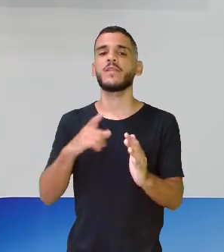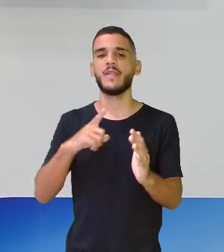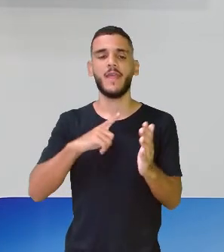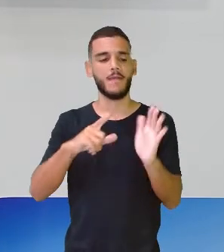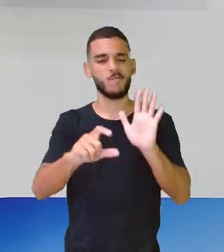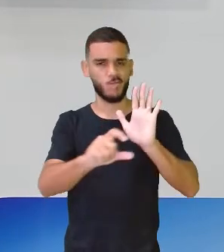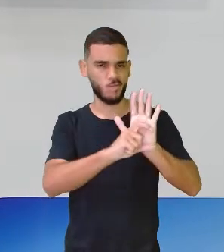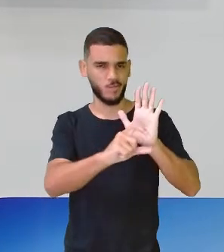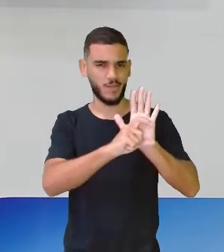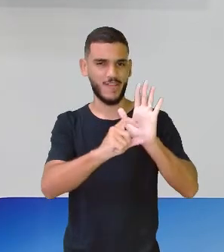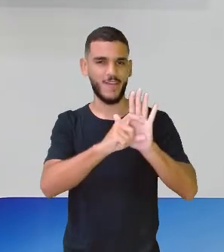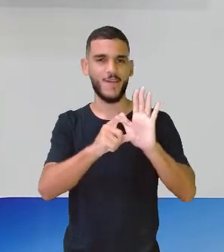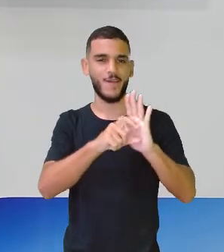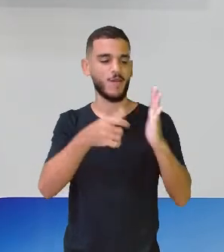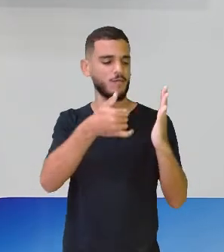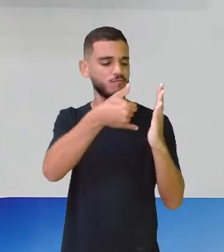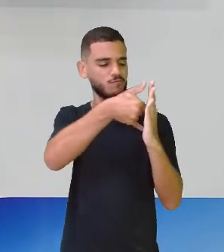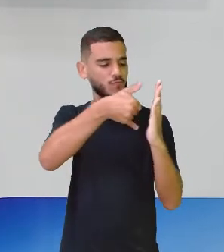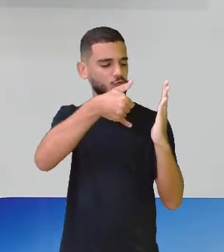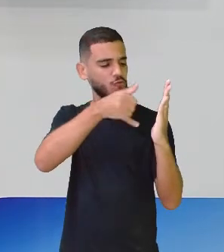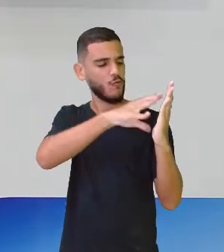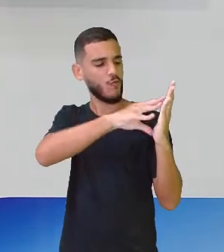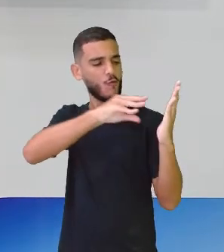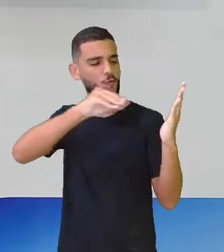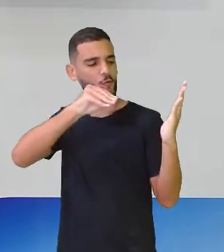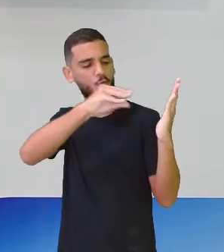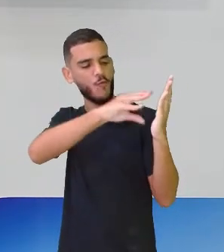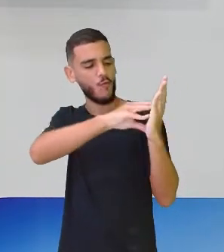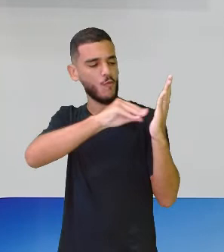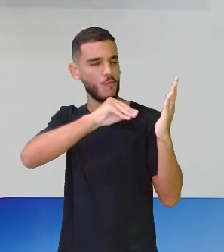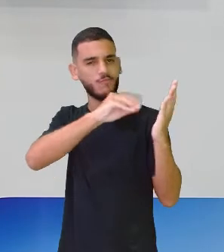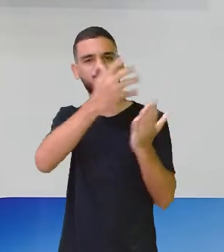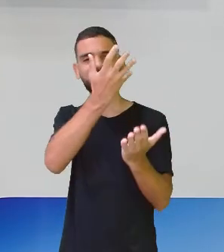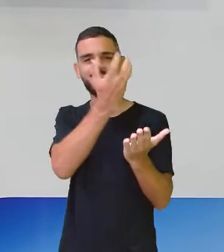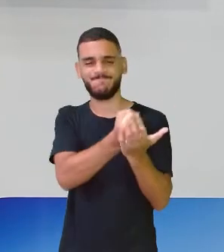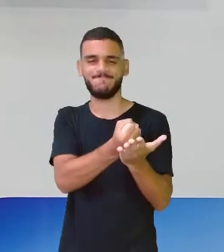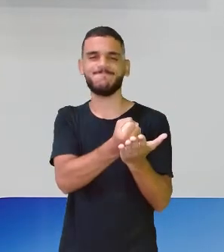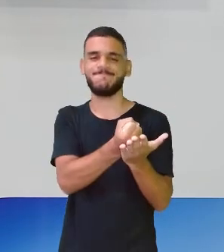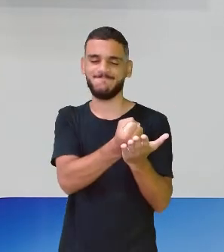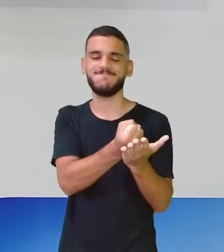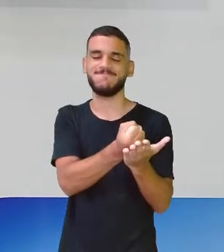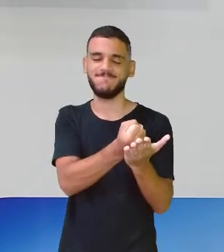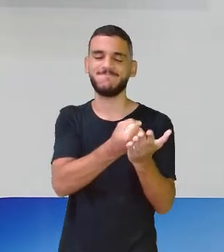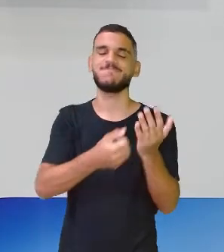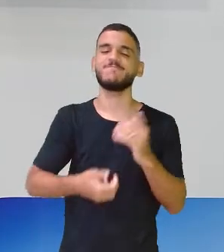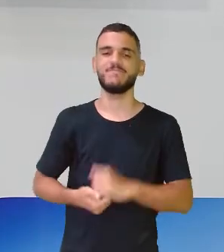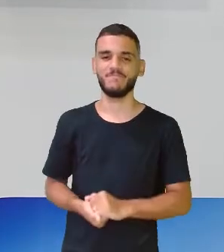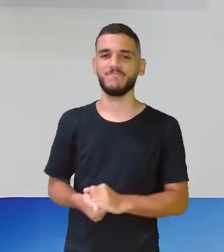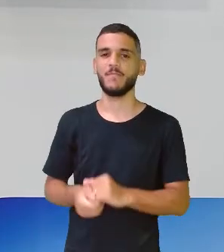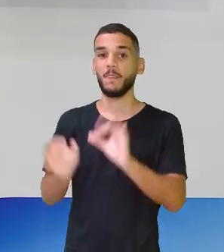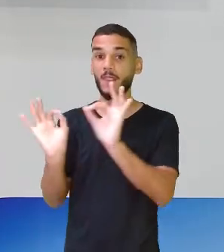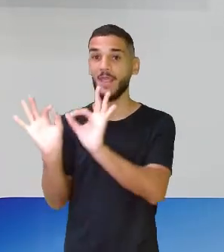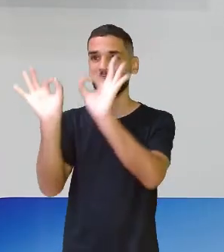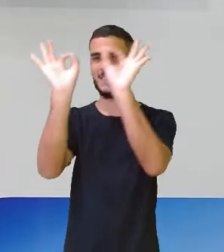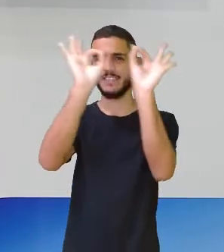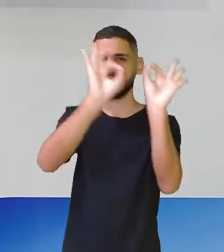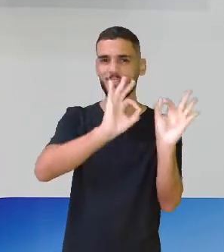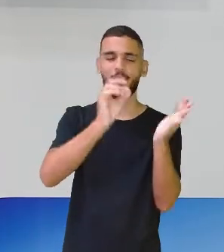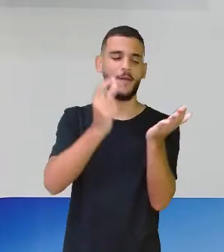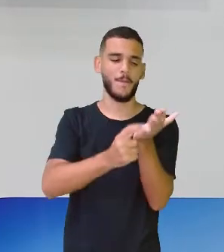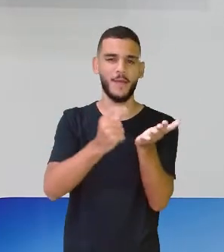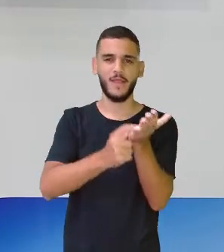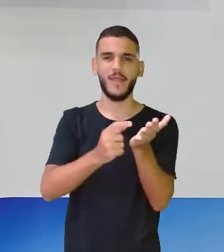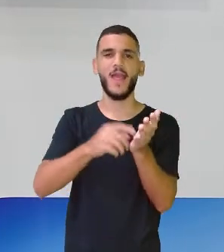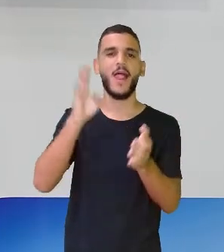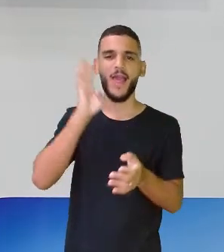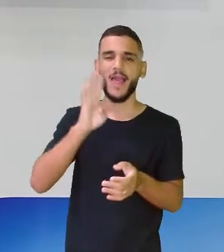tela, aproveita a câmera do smartphone ou do celular e baixa o aplicativo. Assistir aula no aplicativo é legal, por